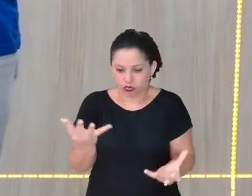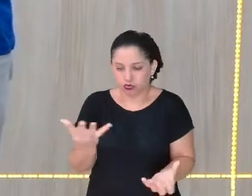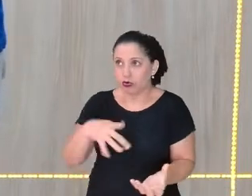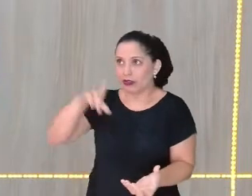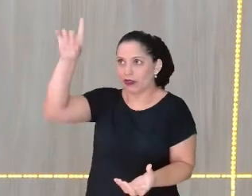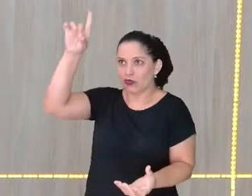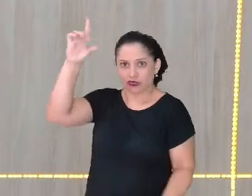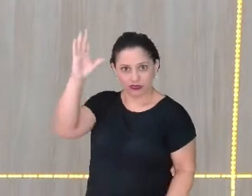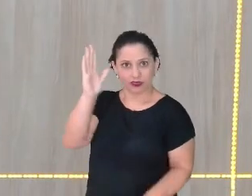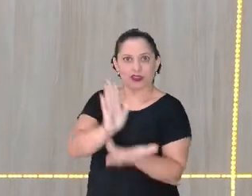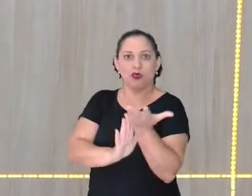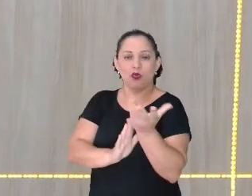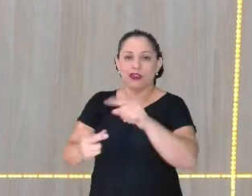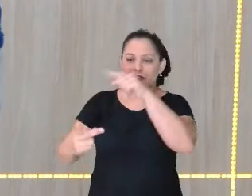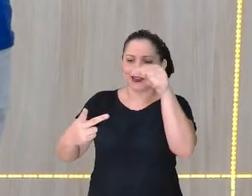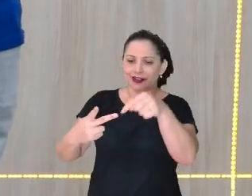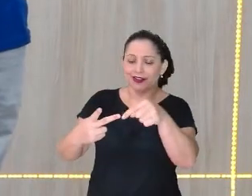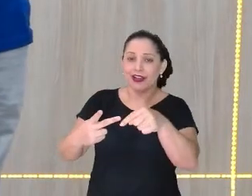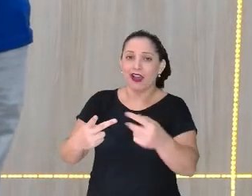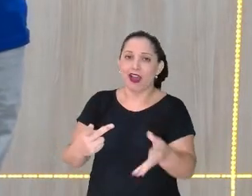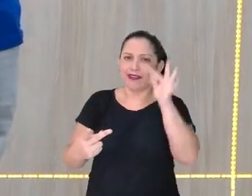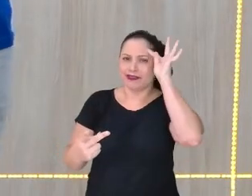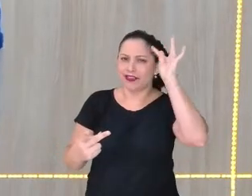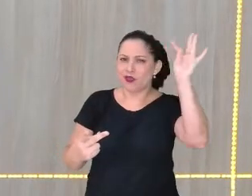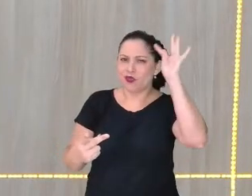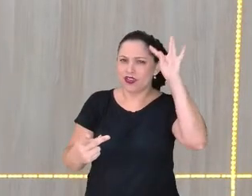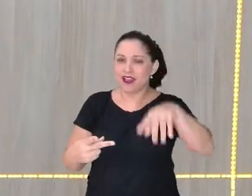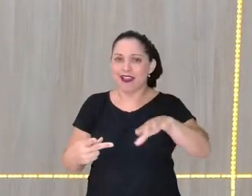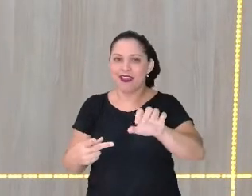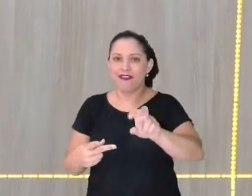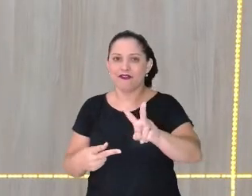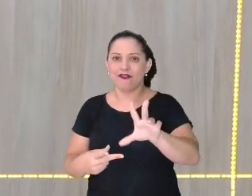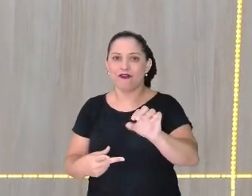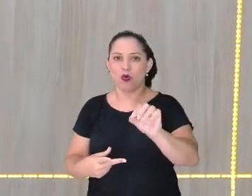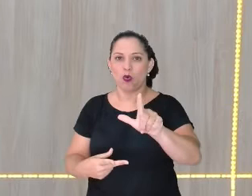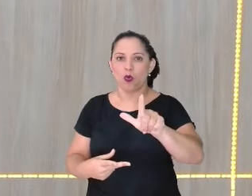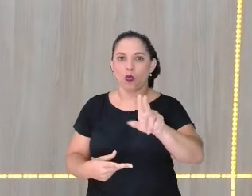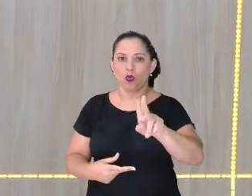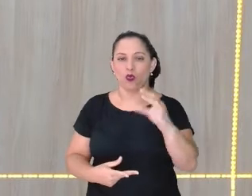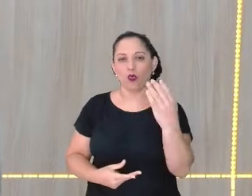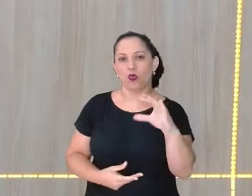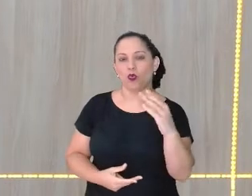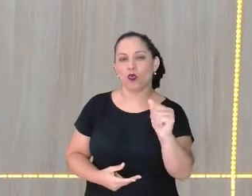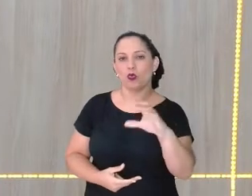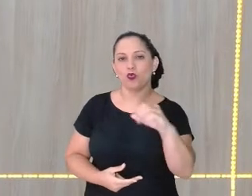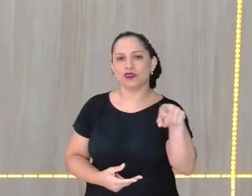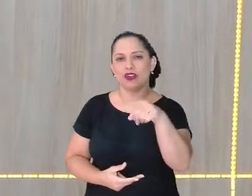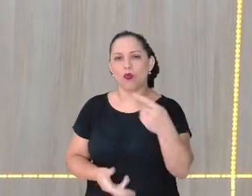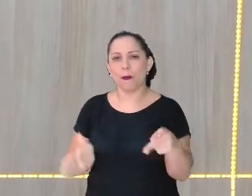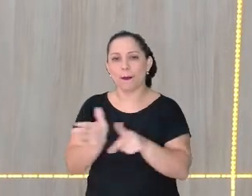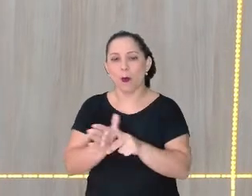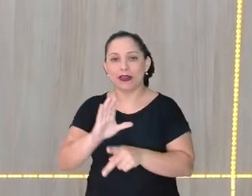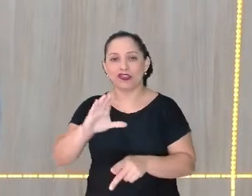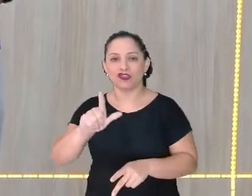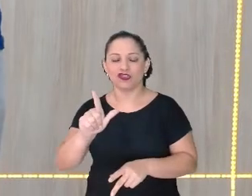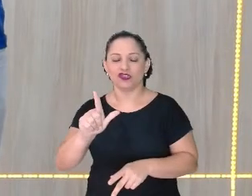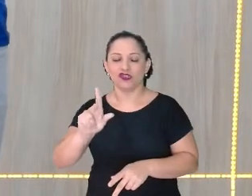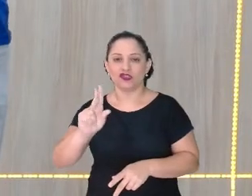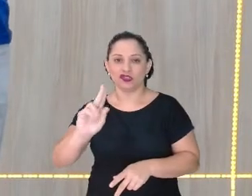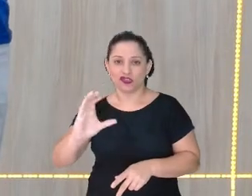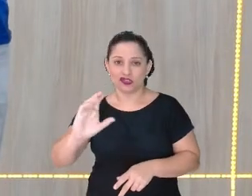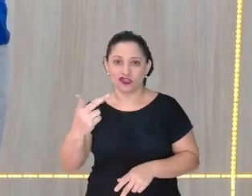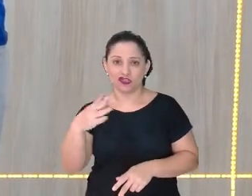da evolução, né, que foi pensada aí por Charles Darwin no século XIX, onde houve uma evolução. Bom,